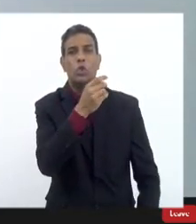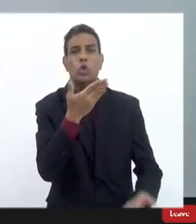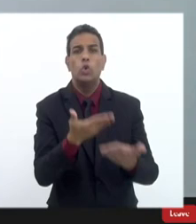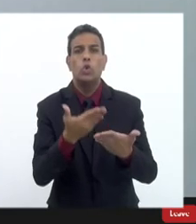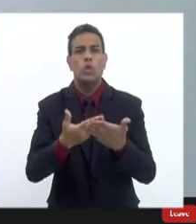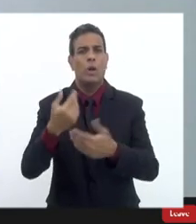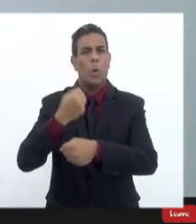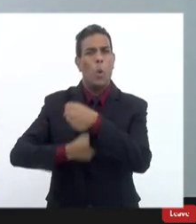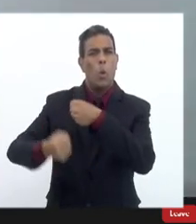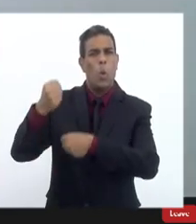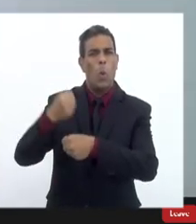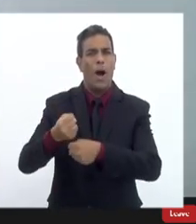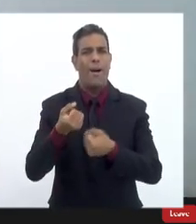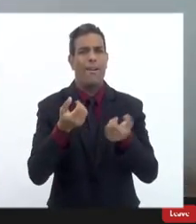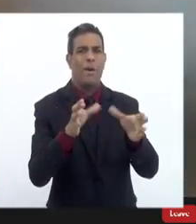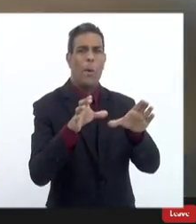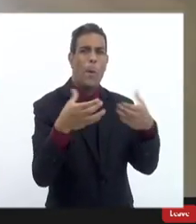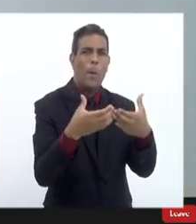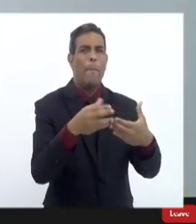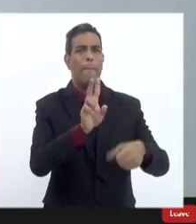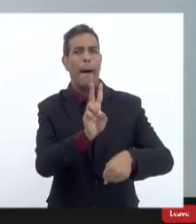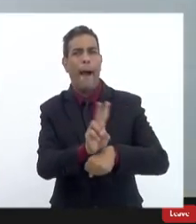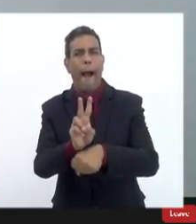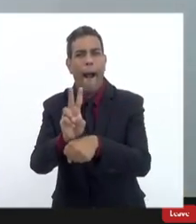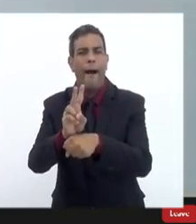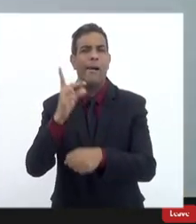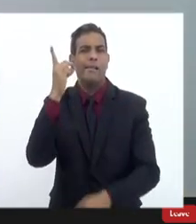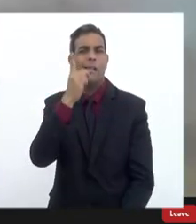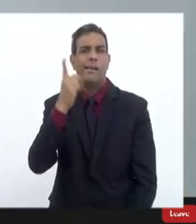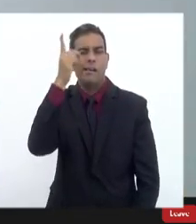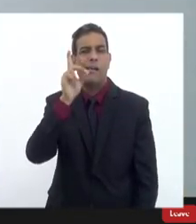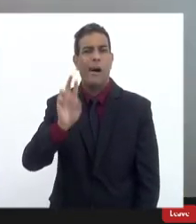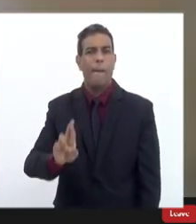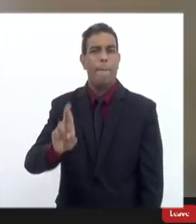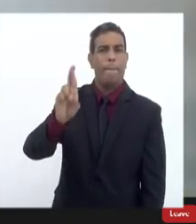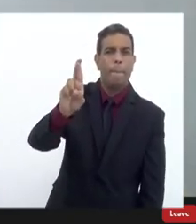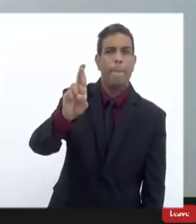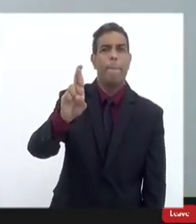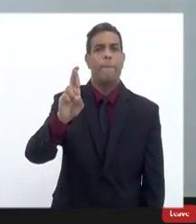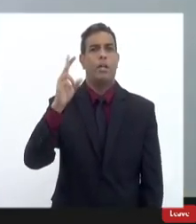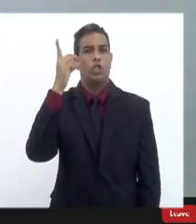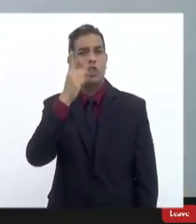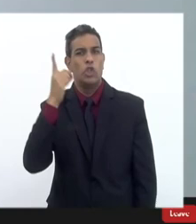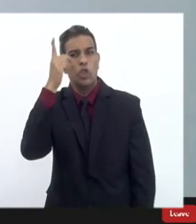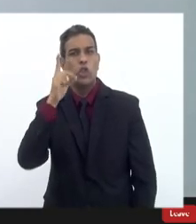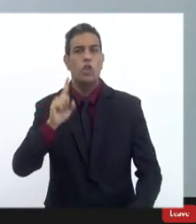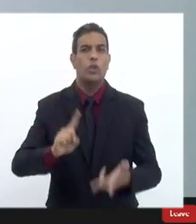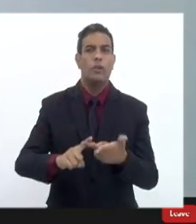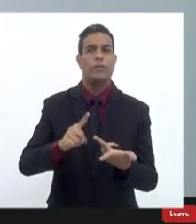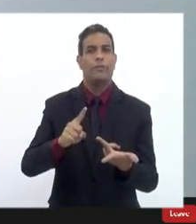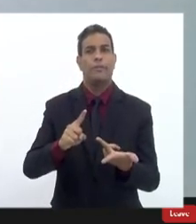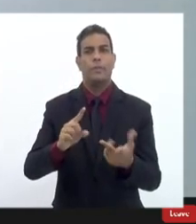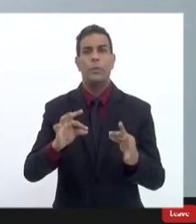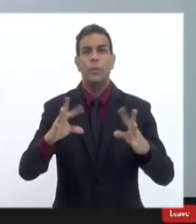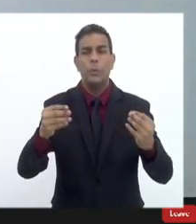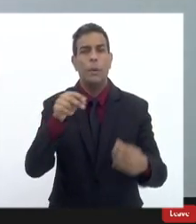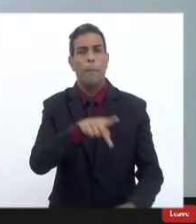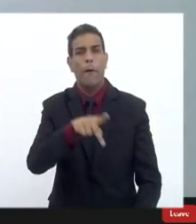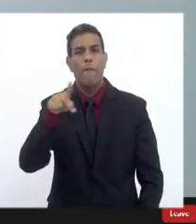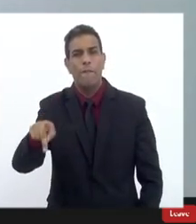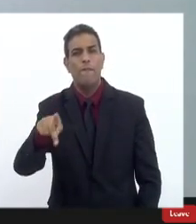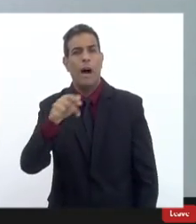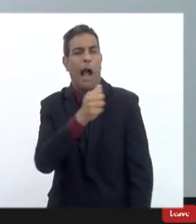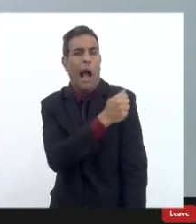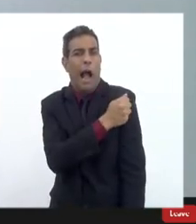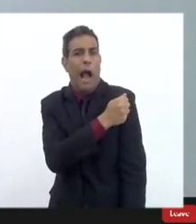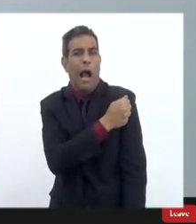passado. E acho que a comissão, a fiscalização dos deputados, as representações de diretores, gestores da educação, professores e